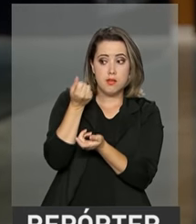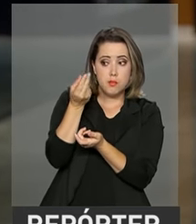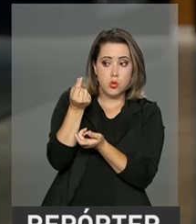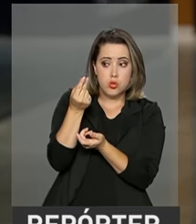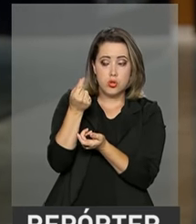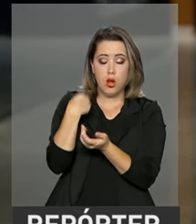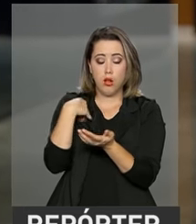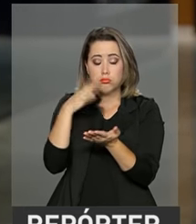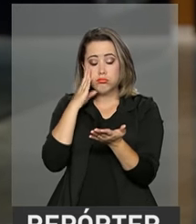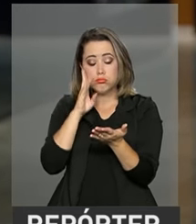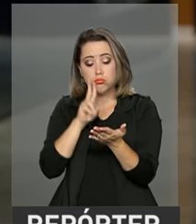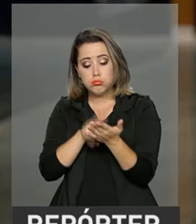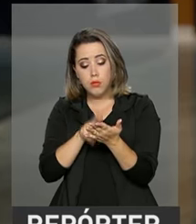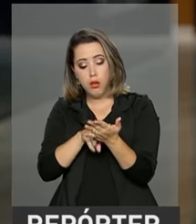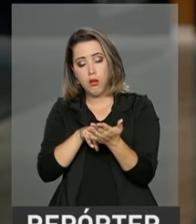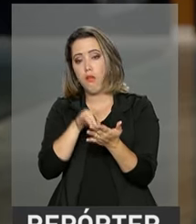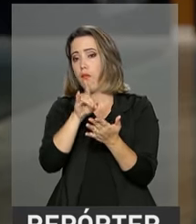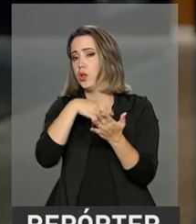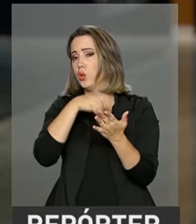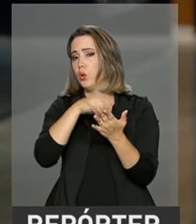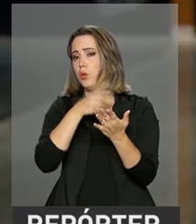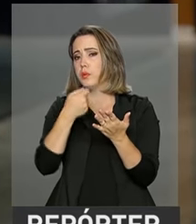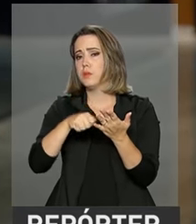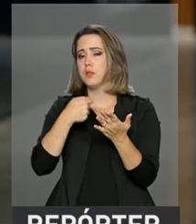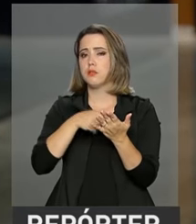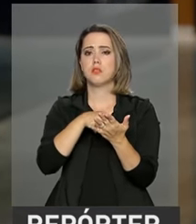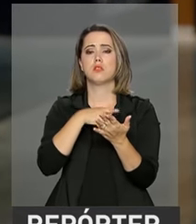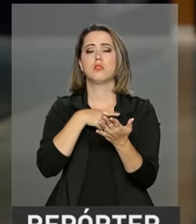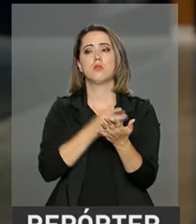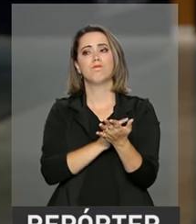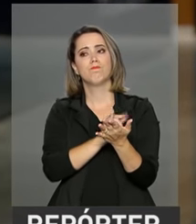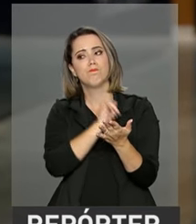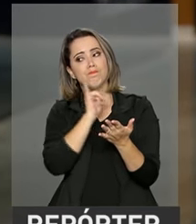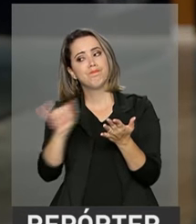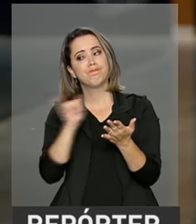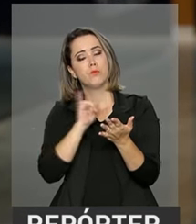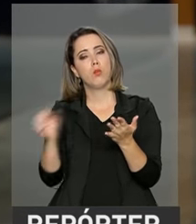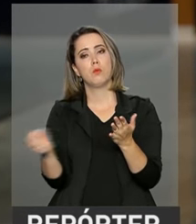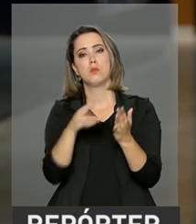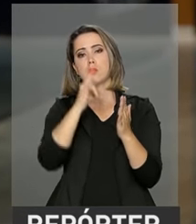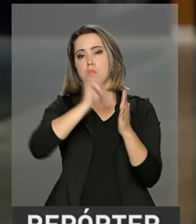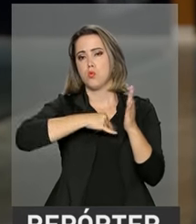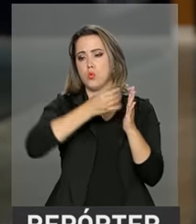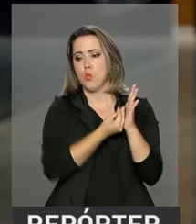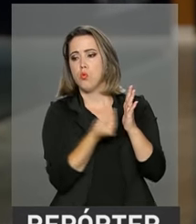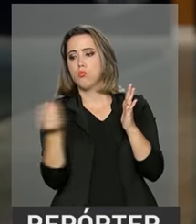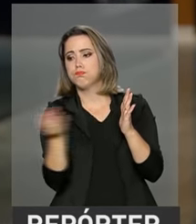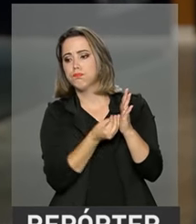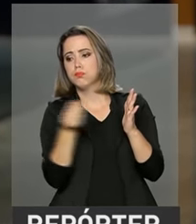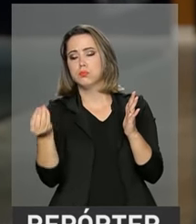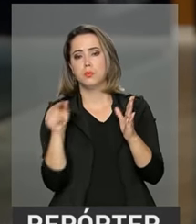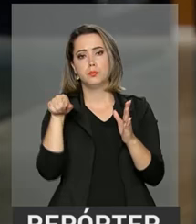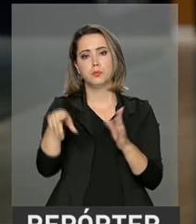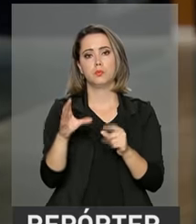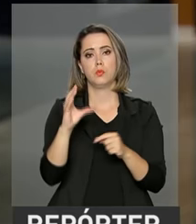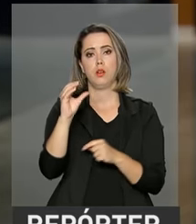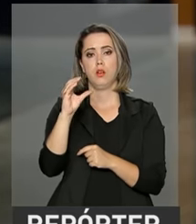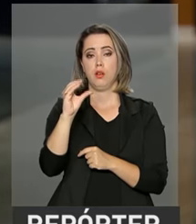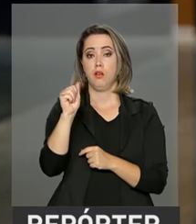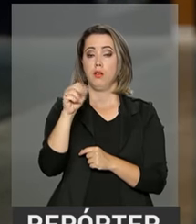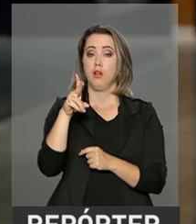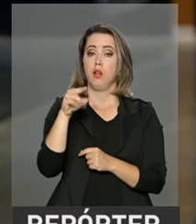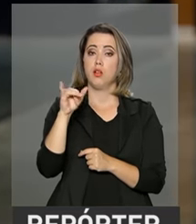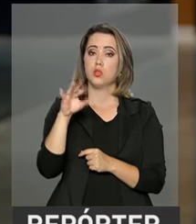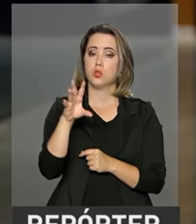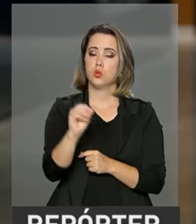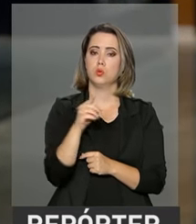benefício social se a necessidade daquela família fazer a atualização dos dados junto ao cadastro único que